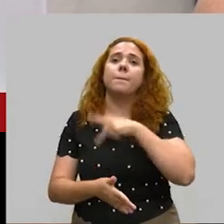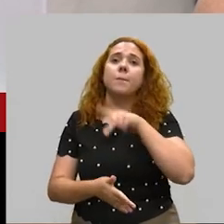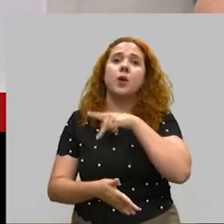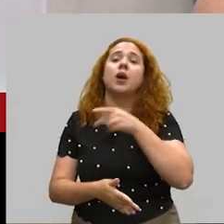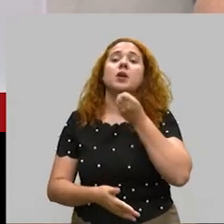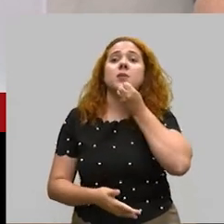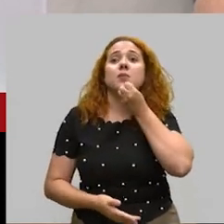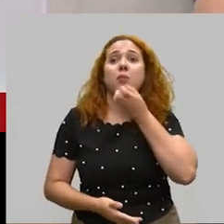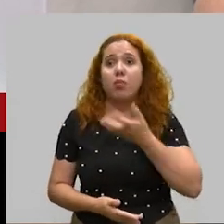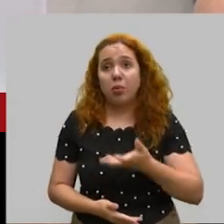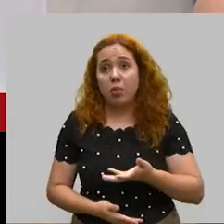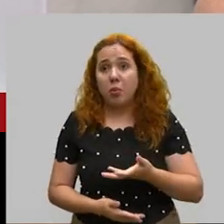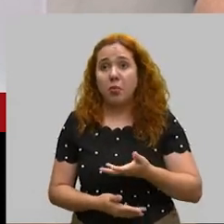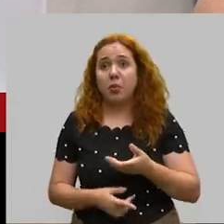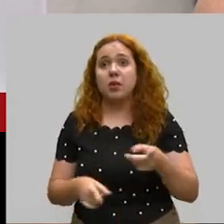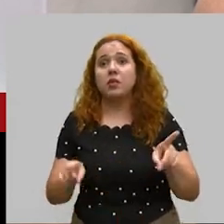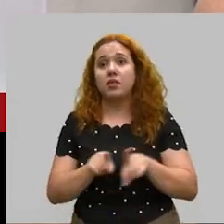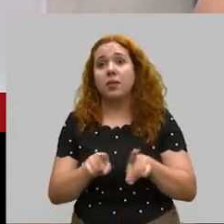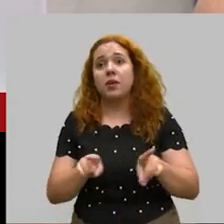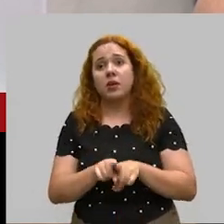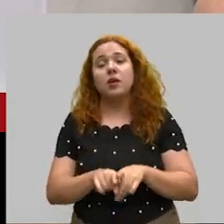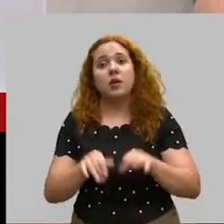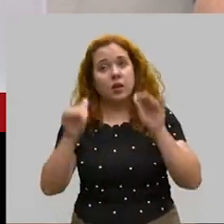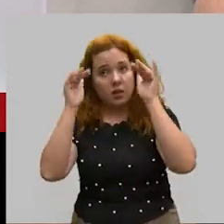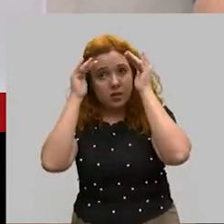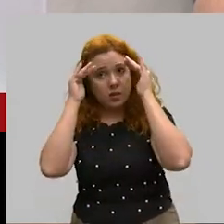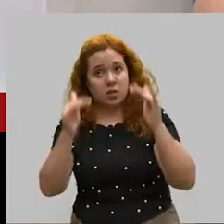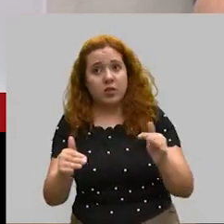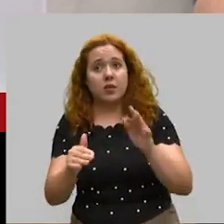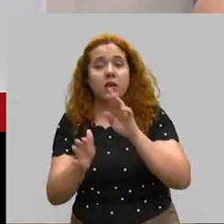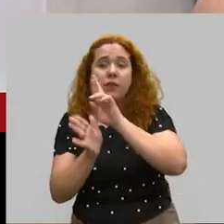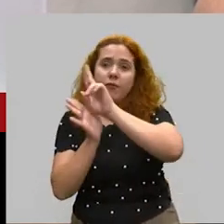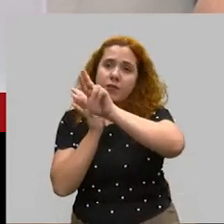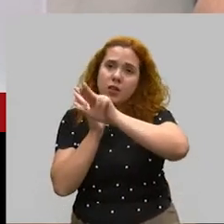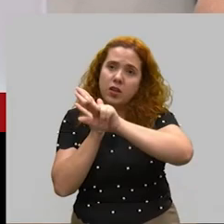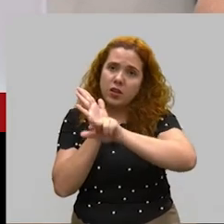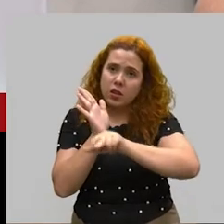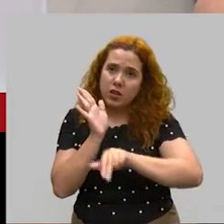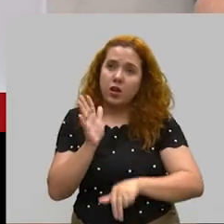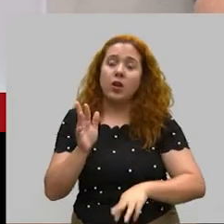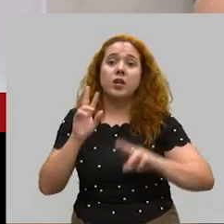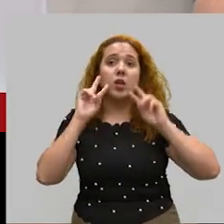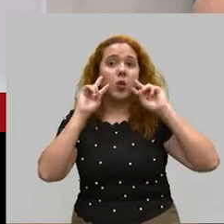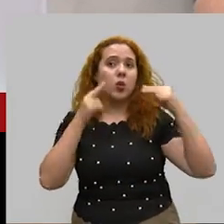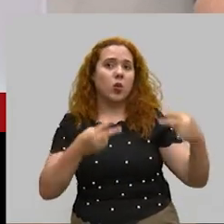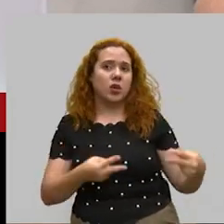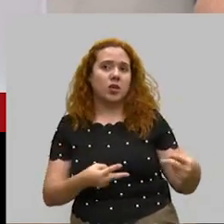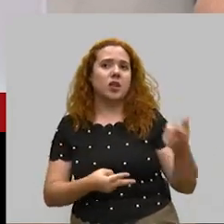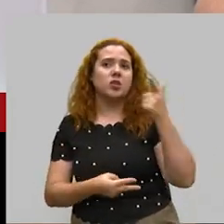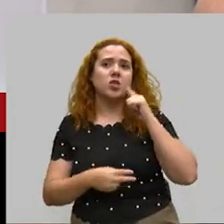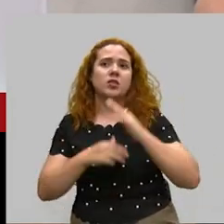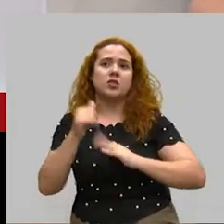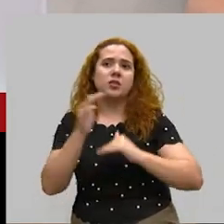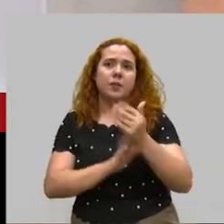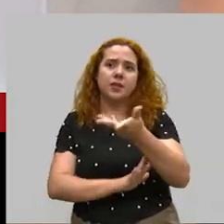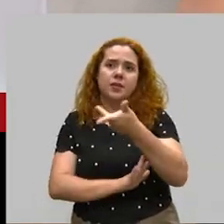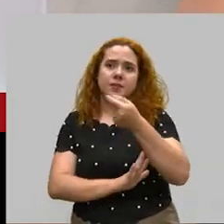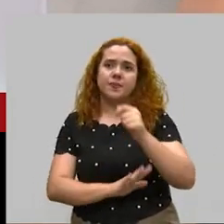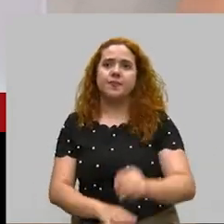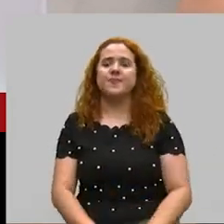de qualidade e que respeite as nossas diversidades reconheça também as nossas potencialidades